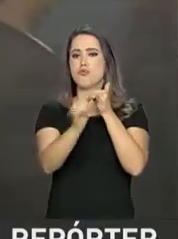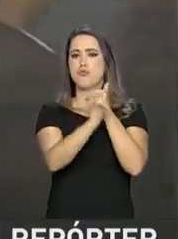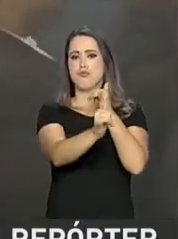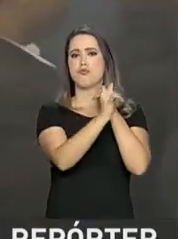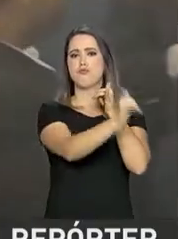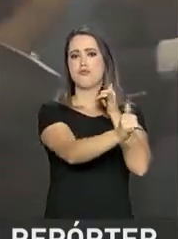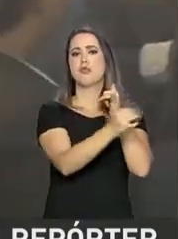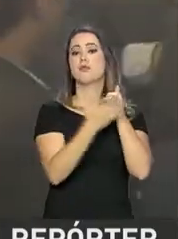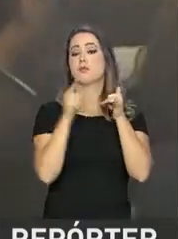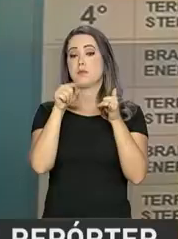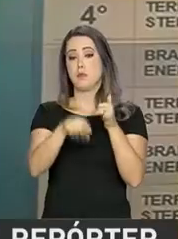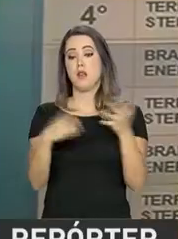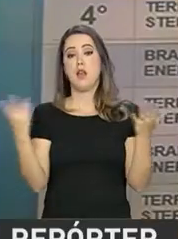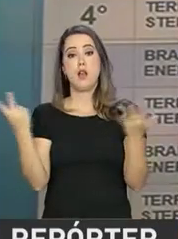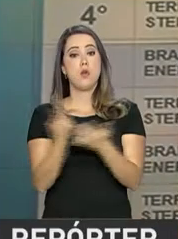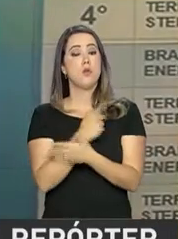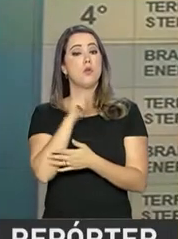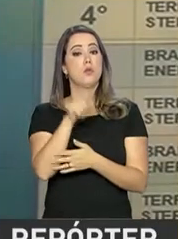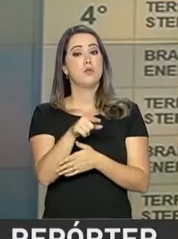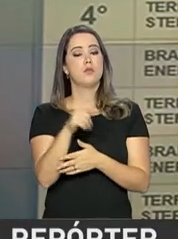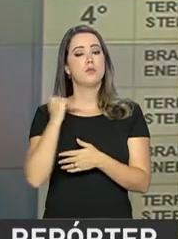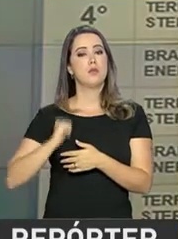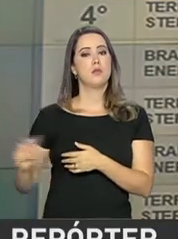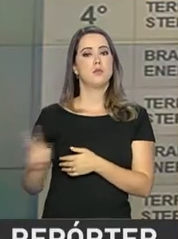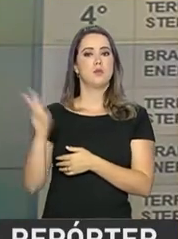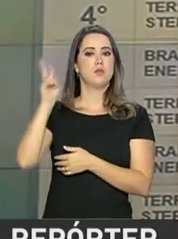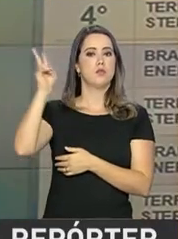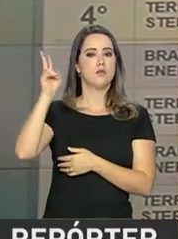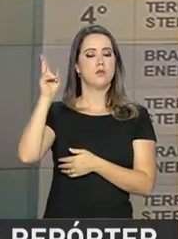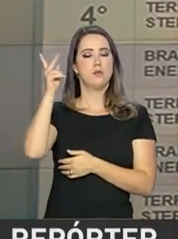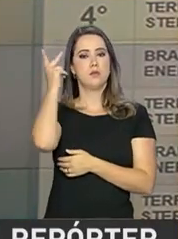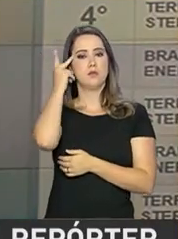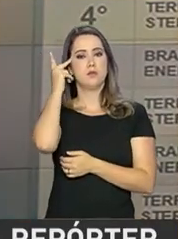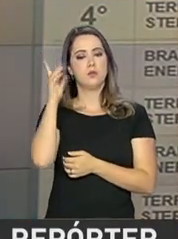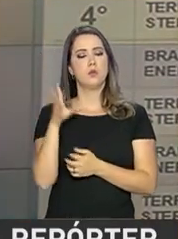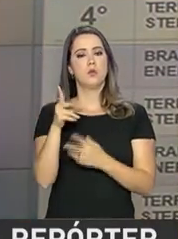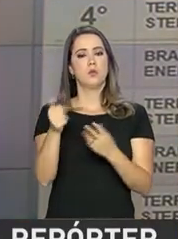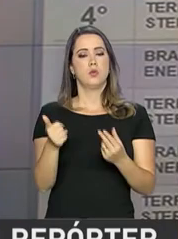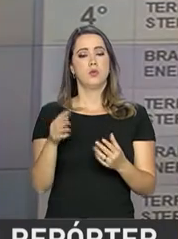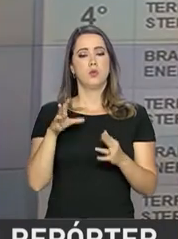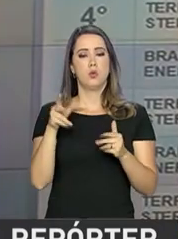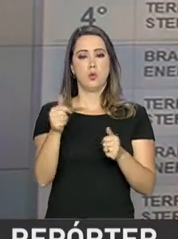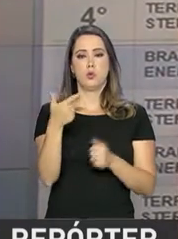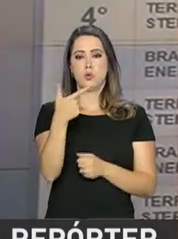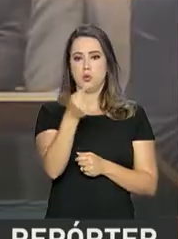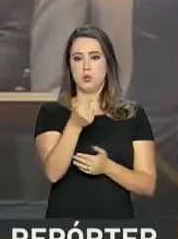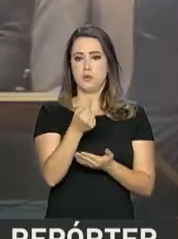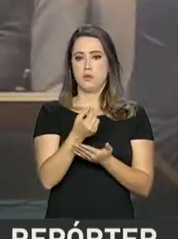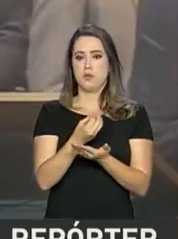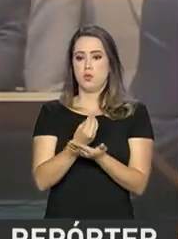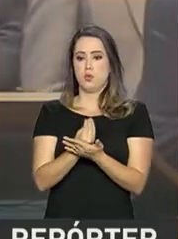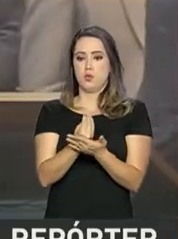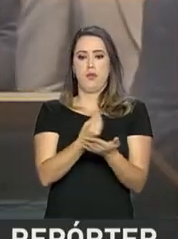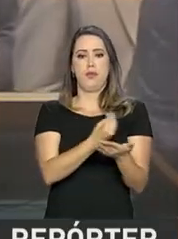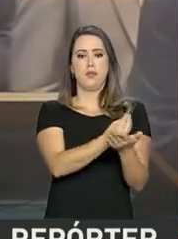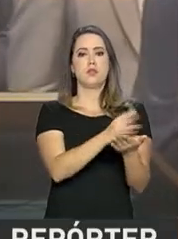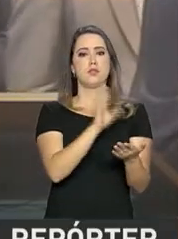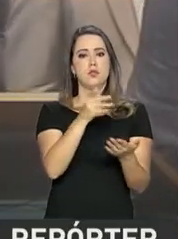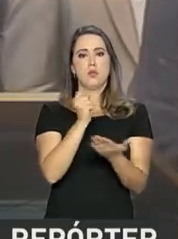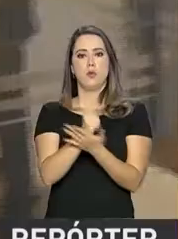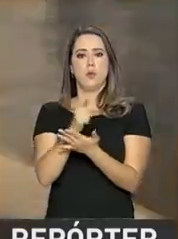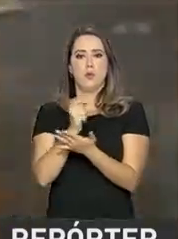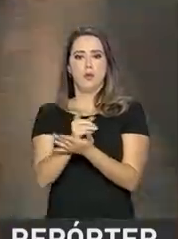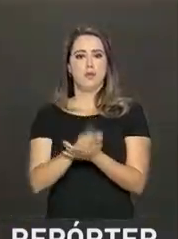o leilão ocorreu na bolsa de valores de são paulo todos os vinte lotes oferecidos foram arrematados